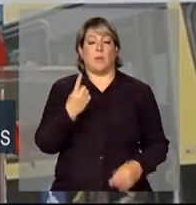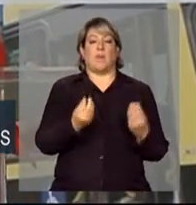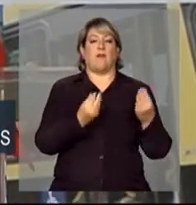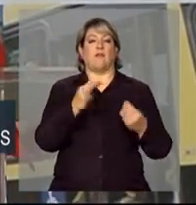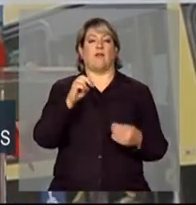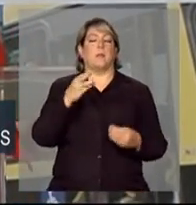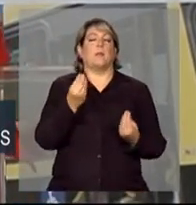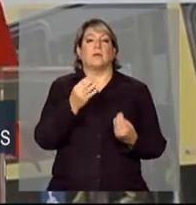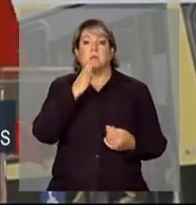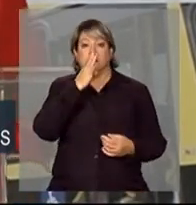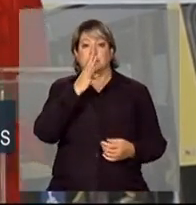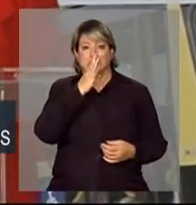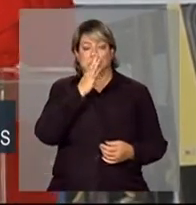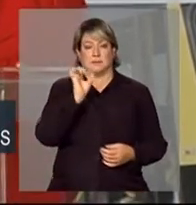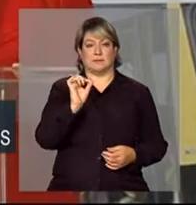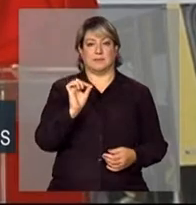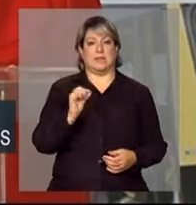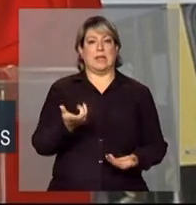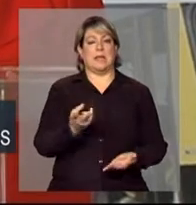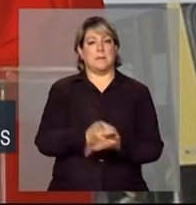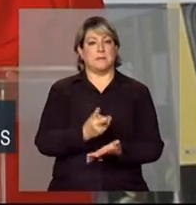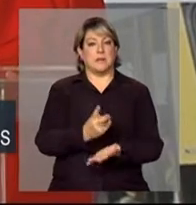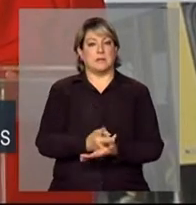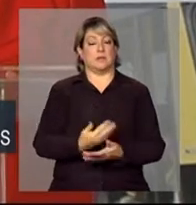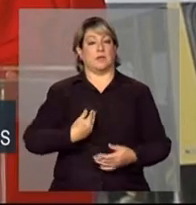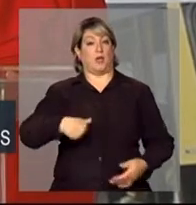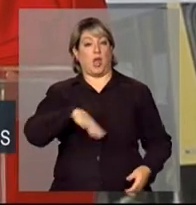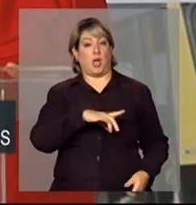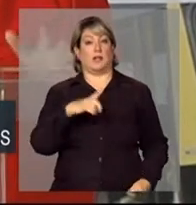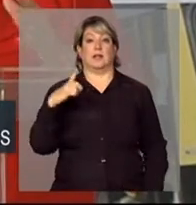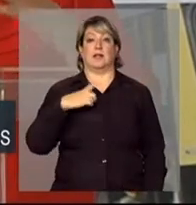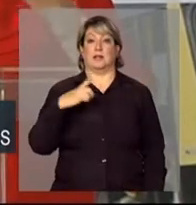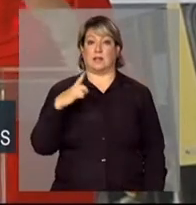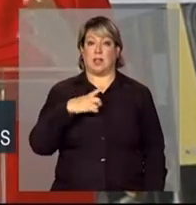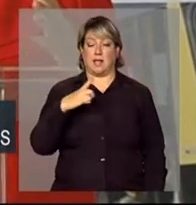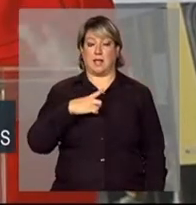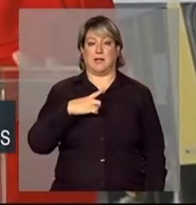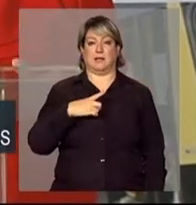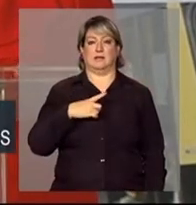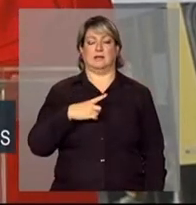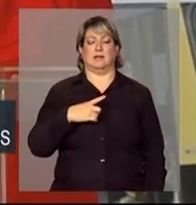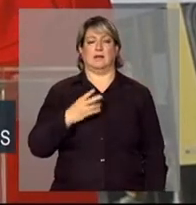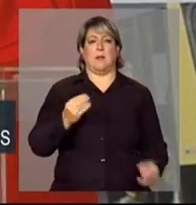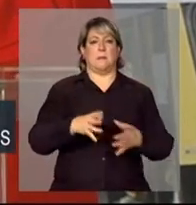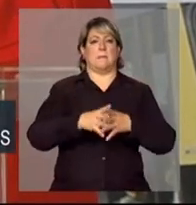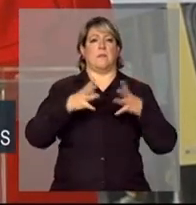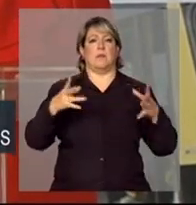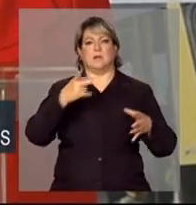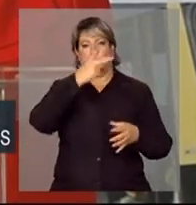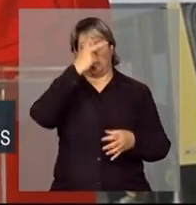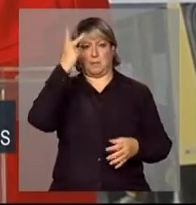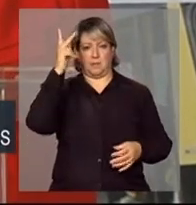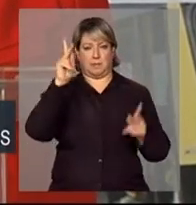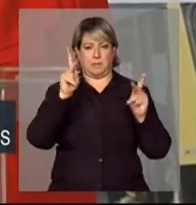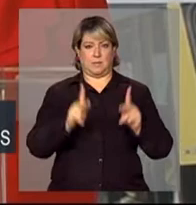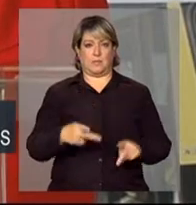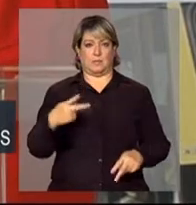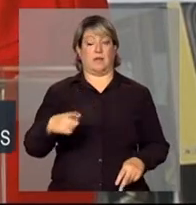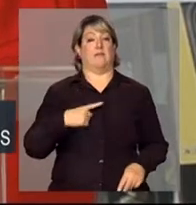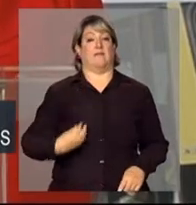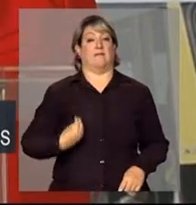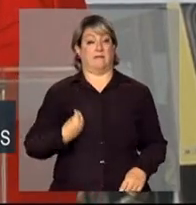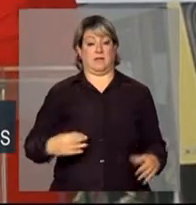muito interessante. Apesar de termos uma grande parcela da nossa população vivendo em zona